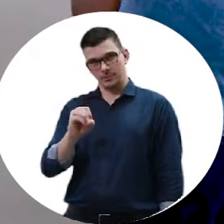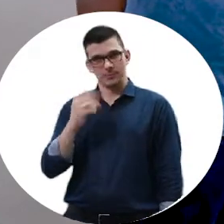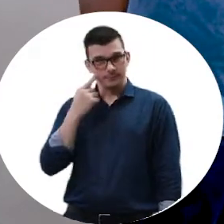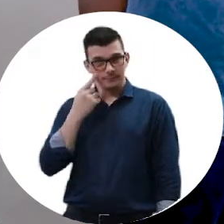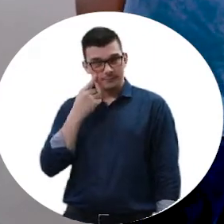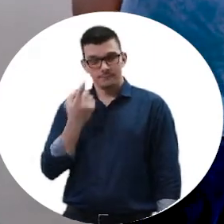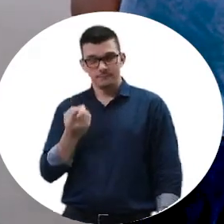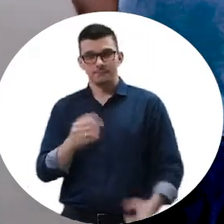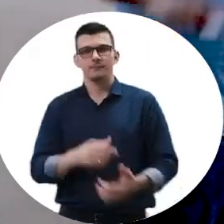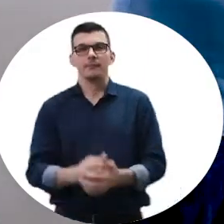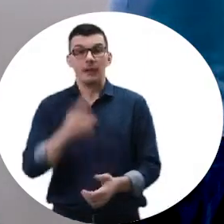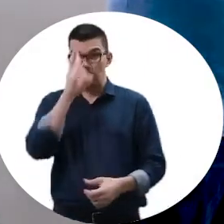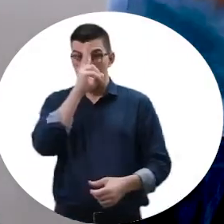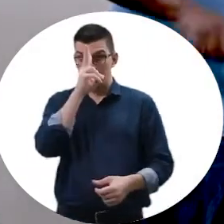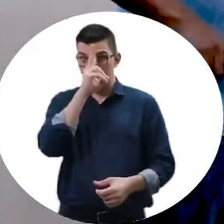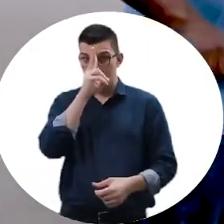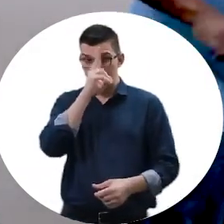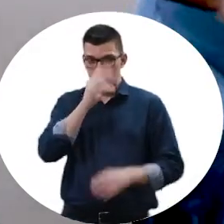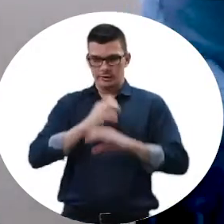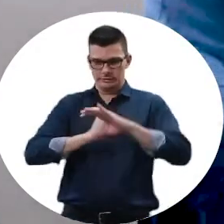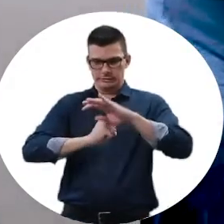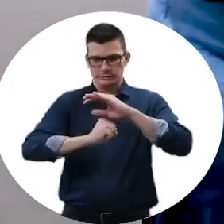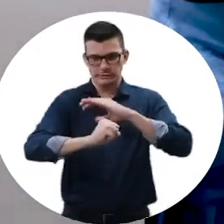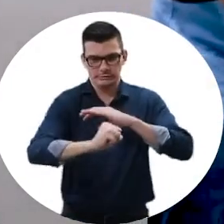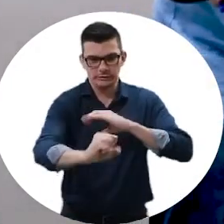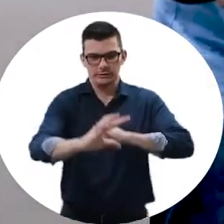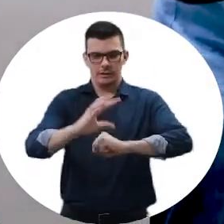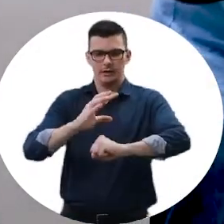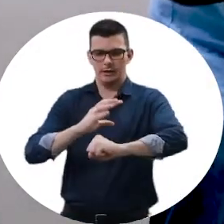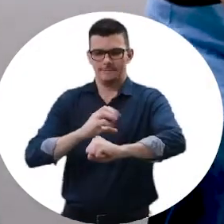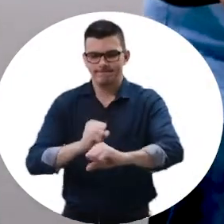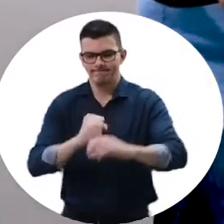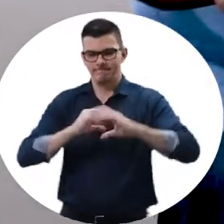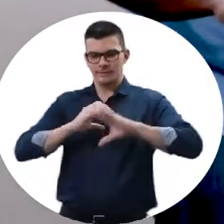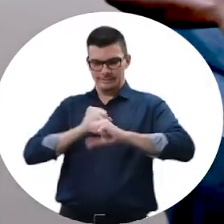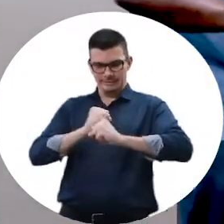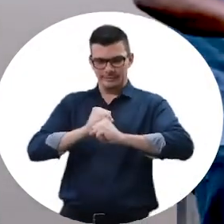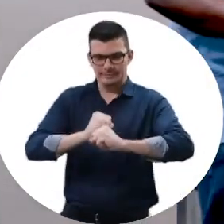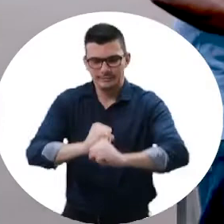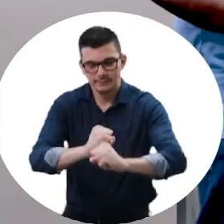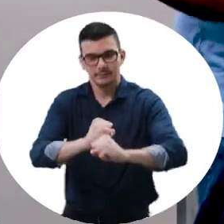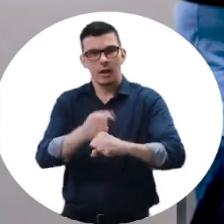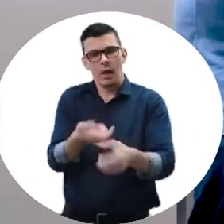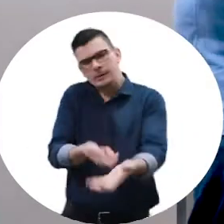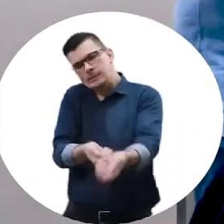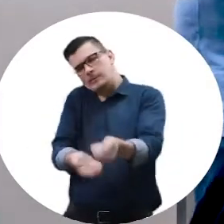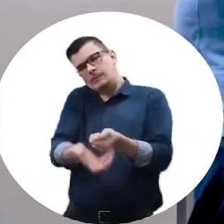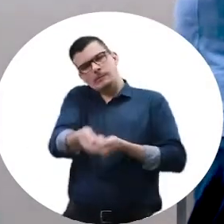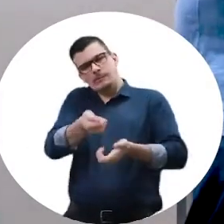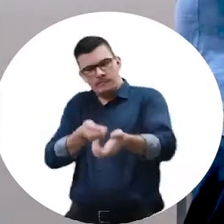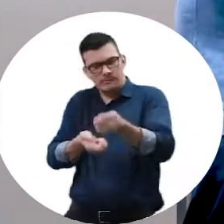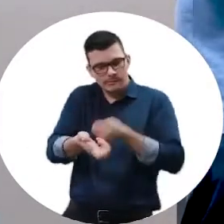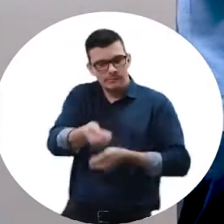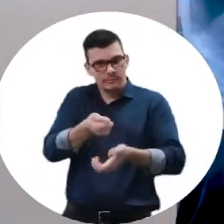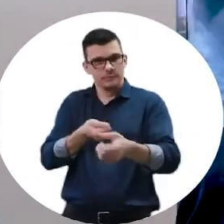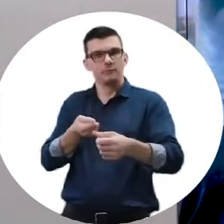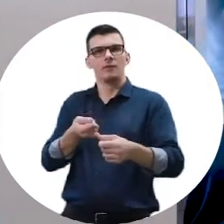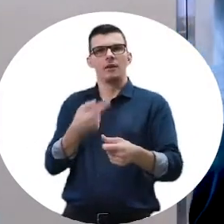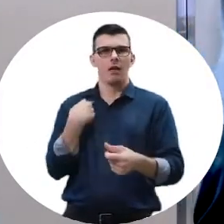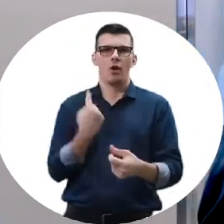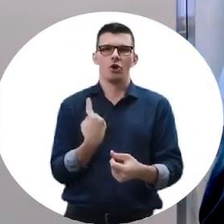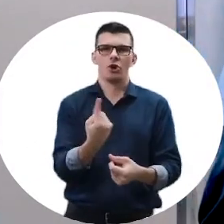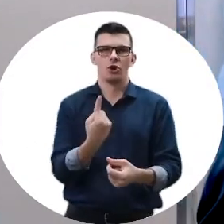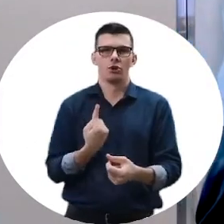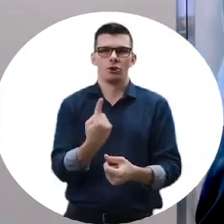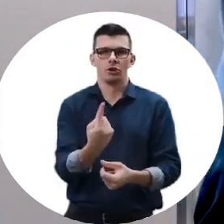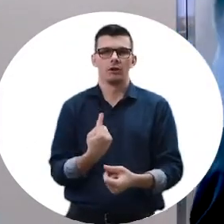é chamado força tensora. Lembrando que a massa da corda está sendo desprezada aqui. Quando você faz uma força na ponta de uma corda, essa força propaga